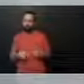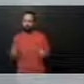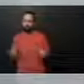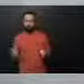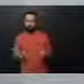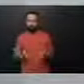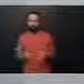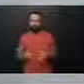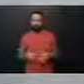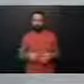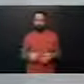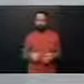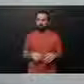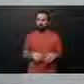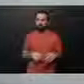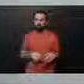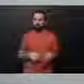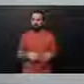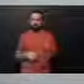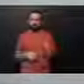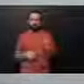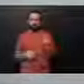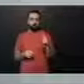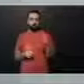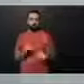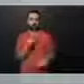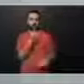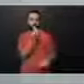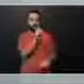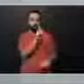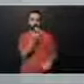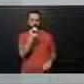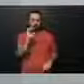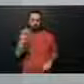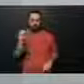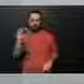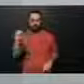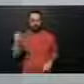lá, sinalzinho de mais, olha. 1000 mais